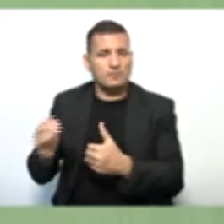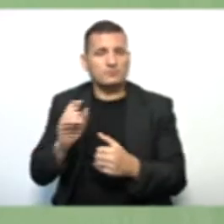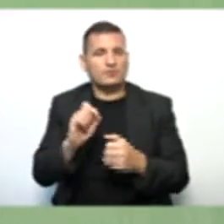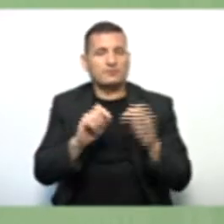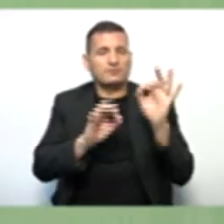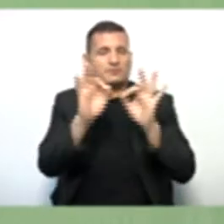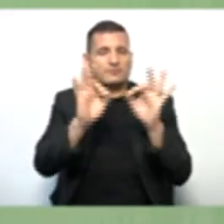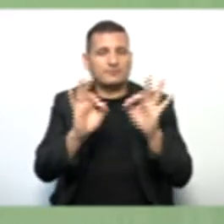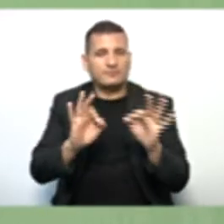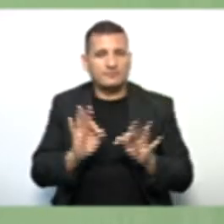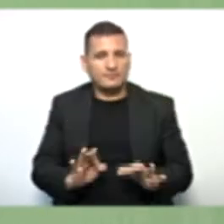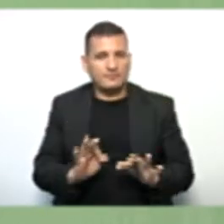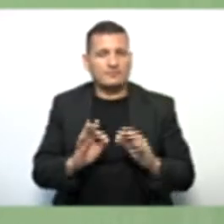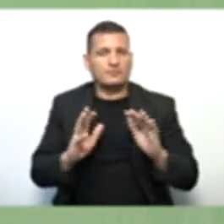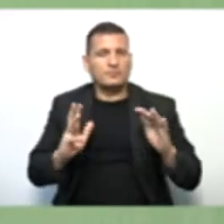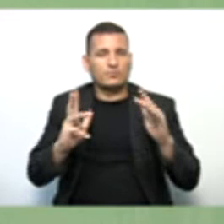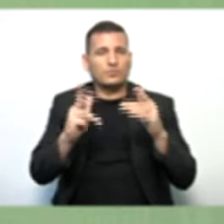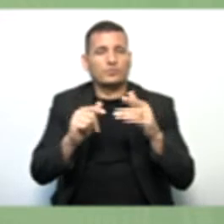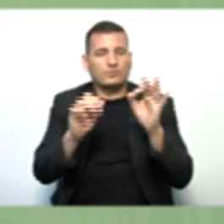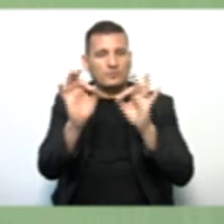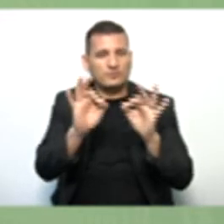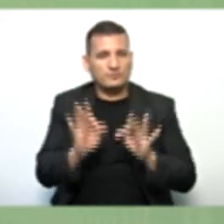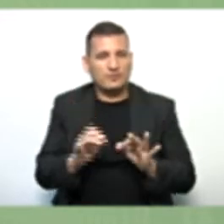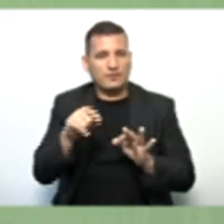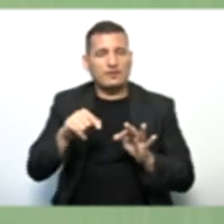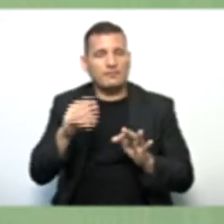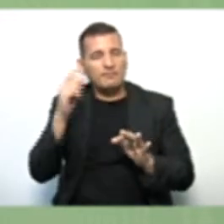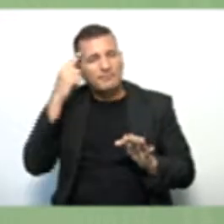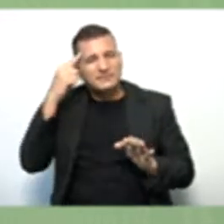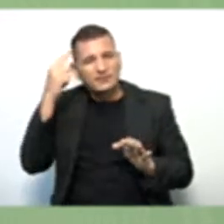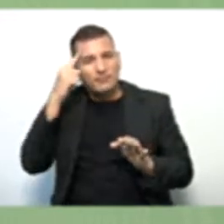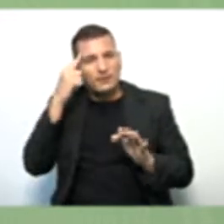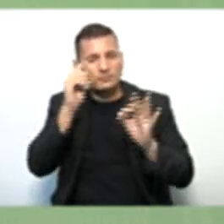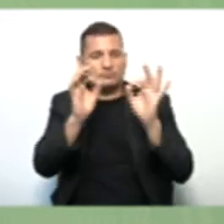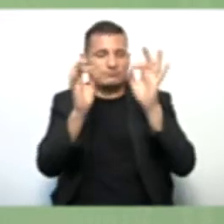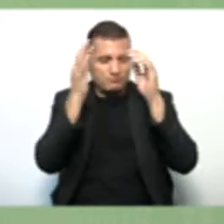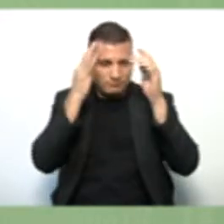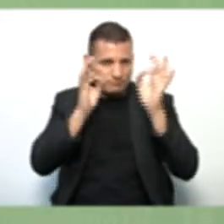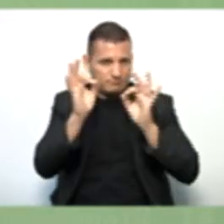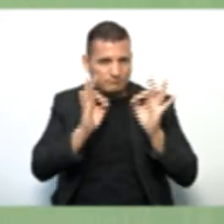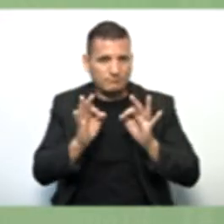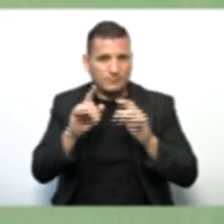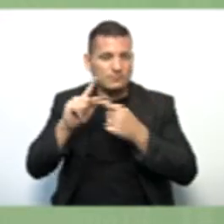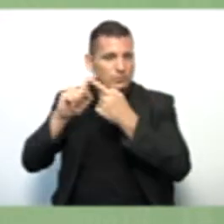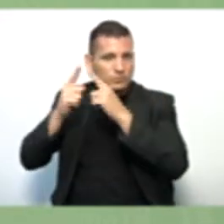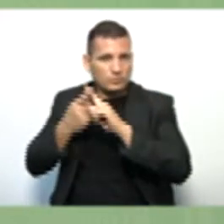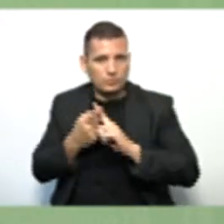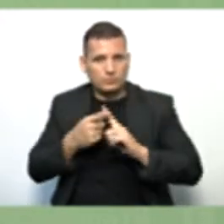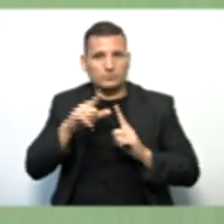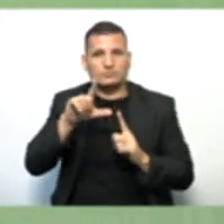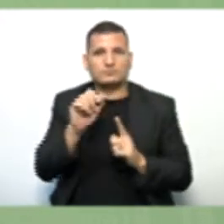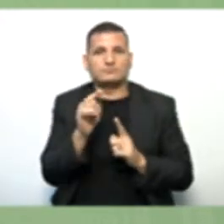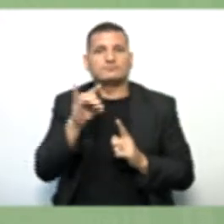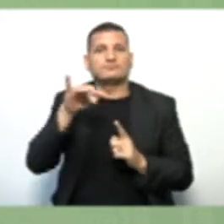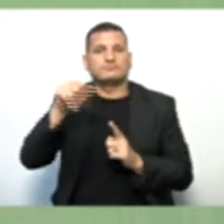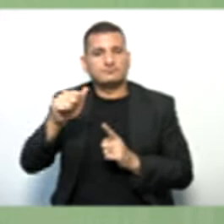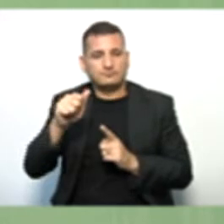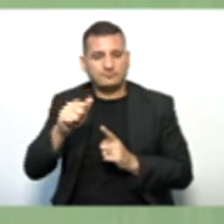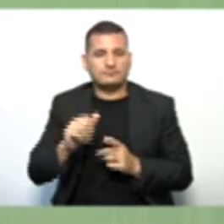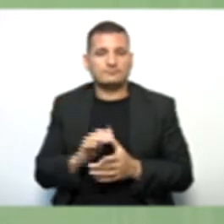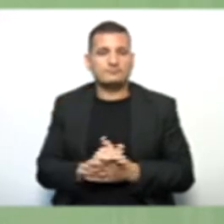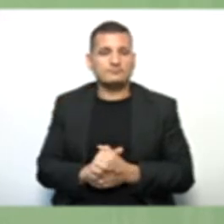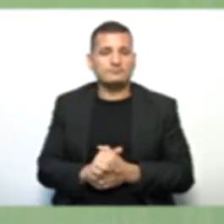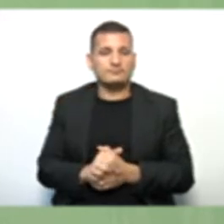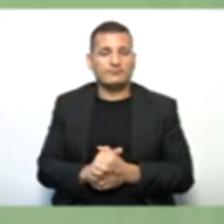ordem, tá? E tudo que realmente colocar em ordem é colocar o pensamento em ordem, que é a parte lógica. Tá bom? Vamos